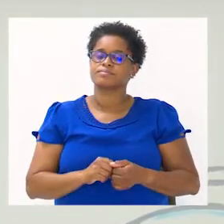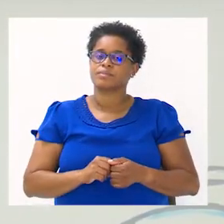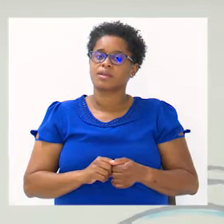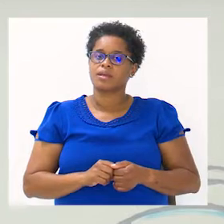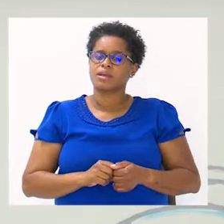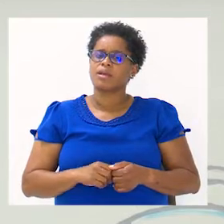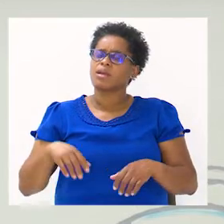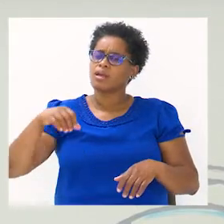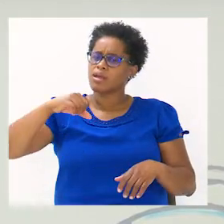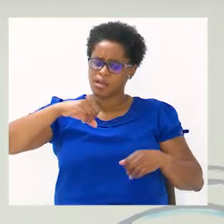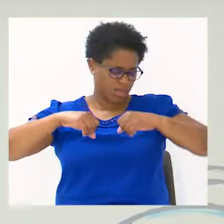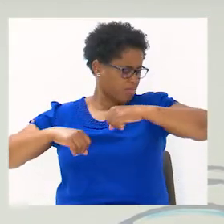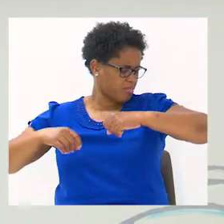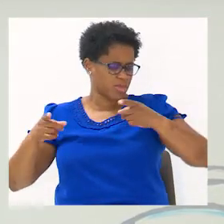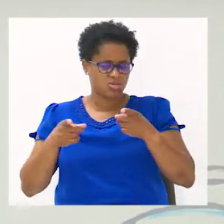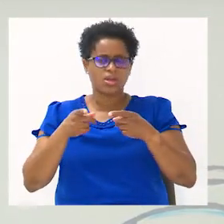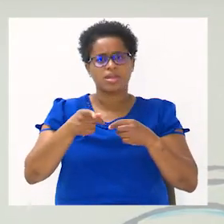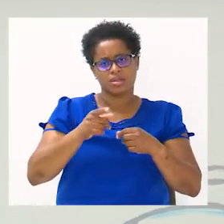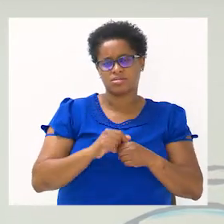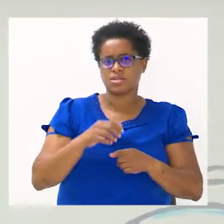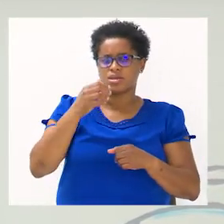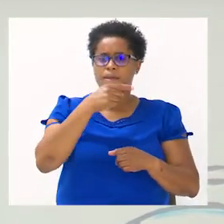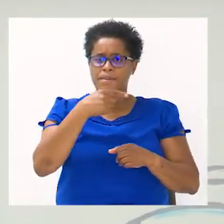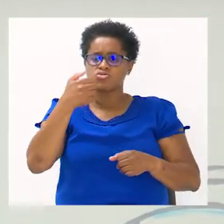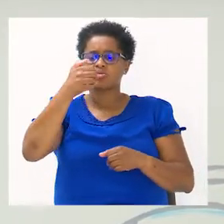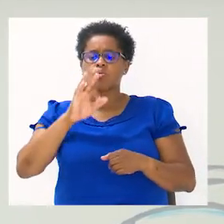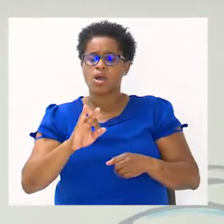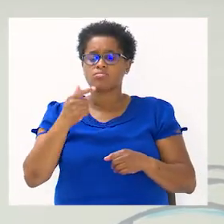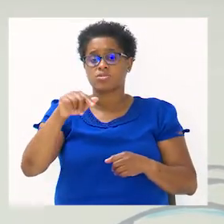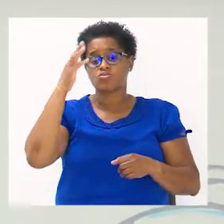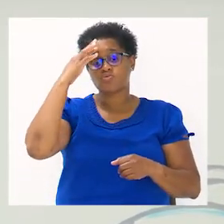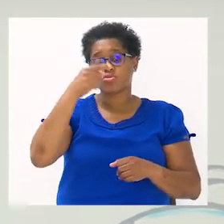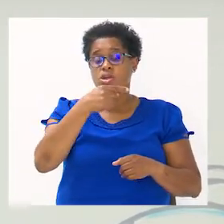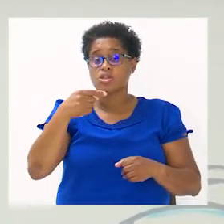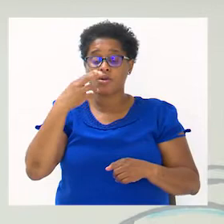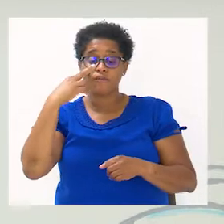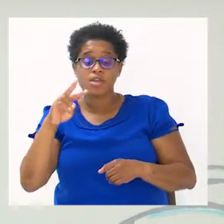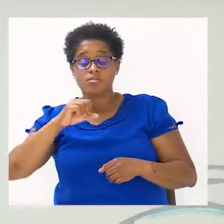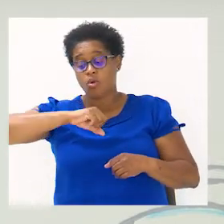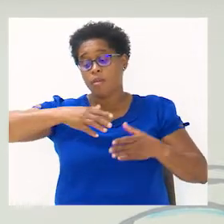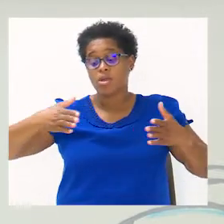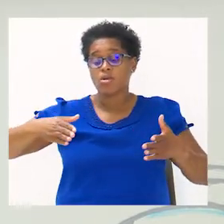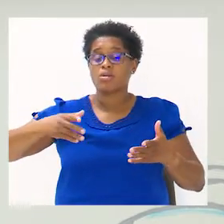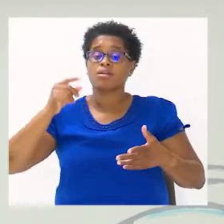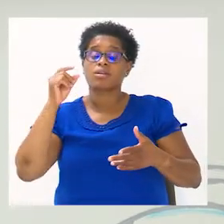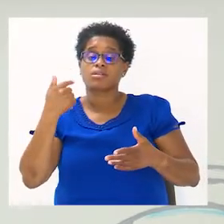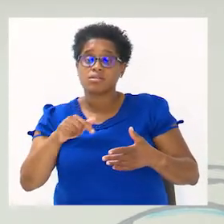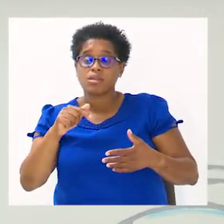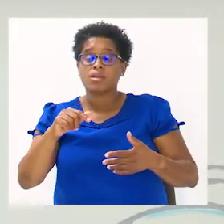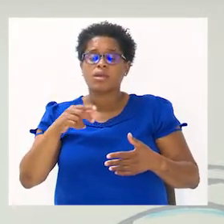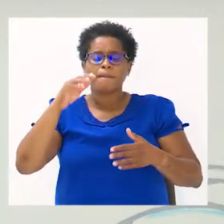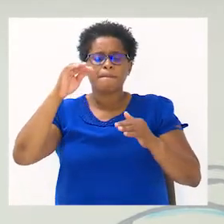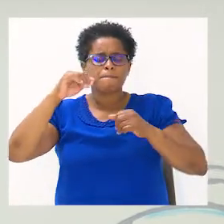é menor do que esta fração menos 5 quartos, porque aqui temos números negativos e vimos que maior é aquele que